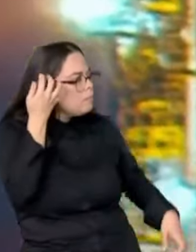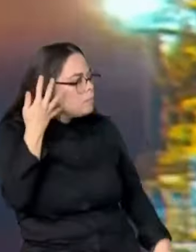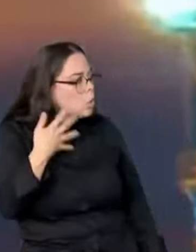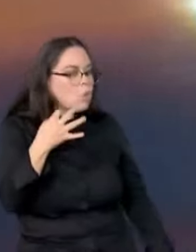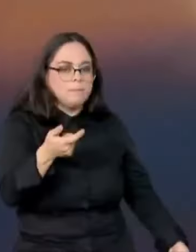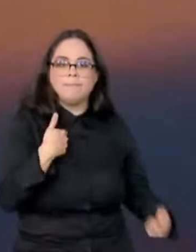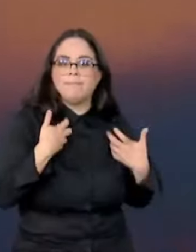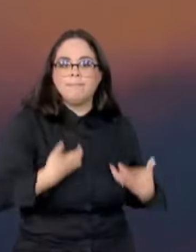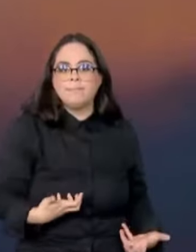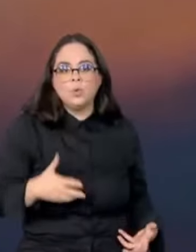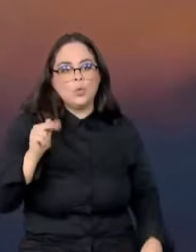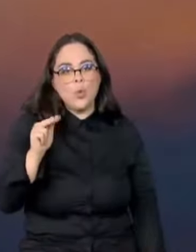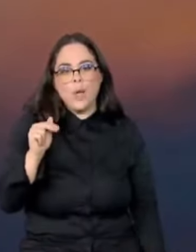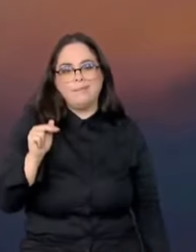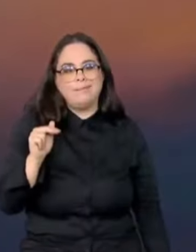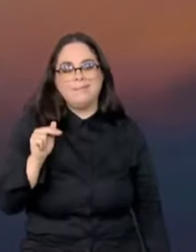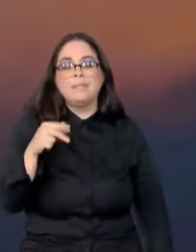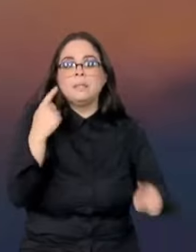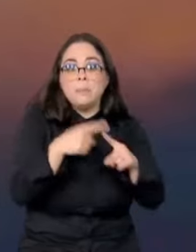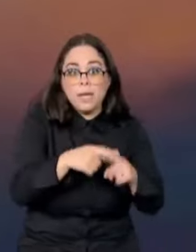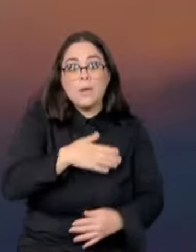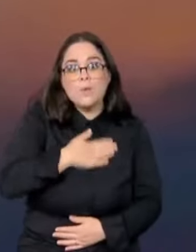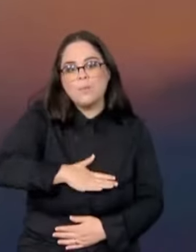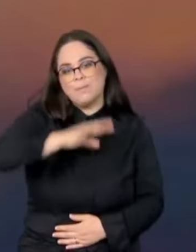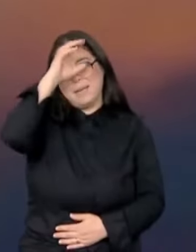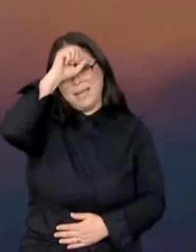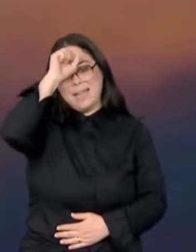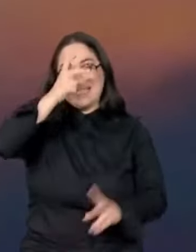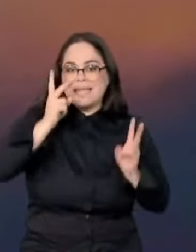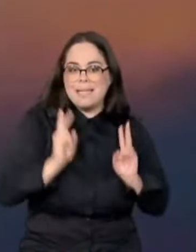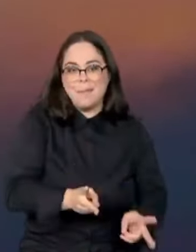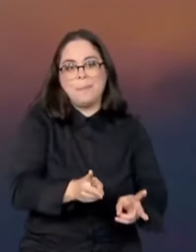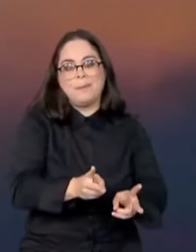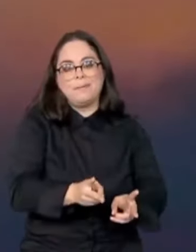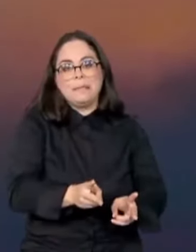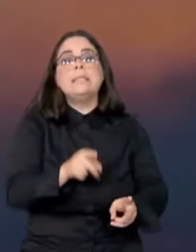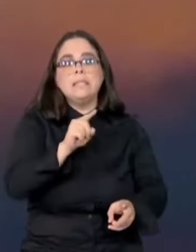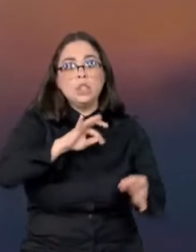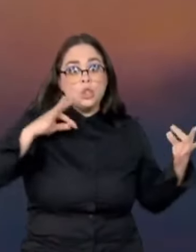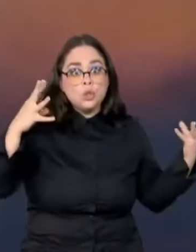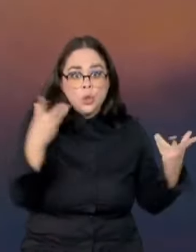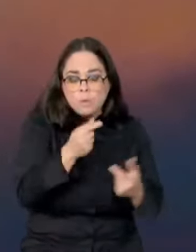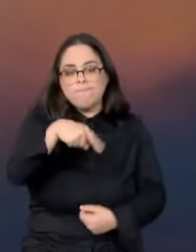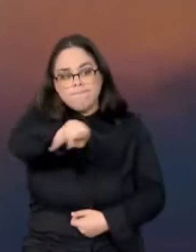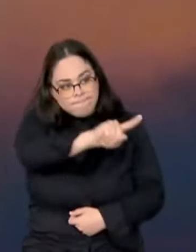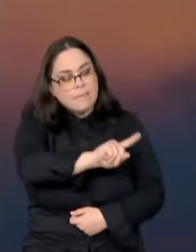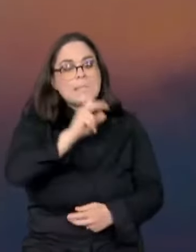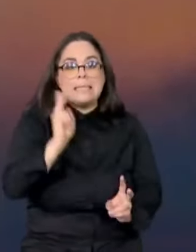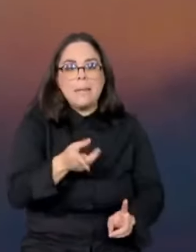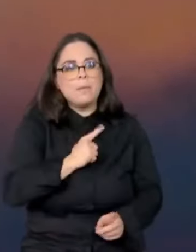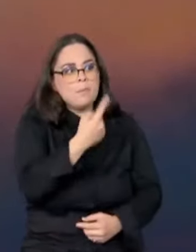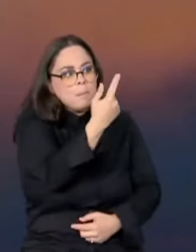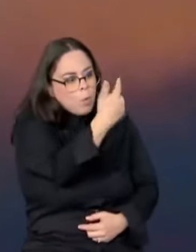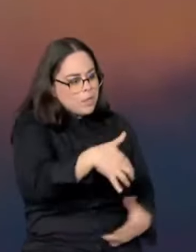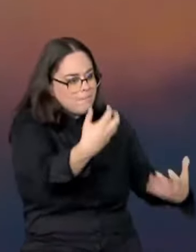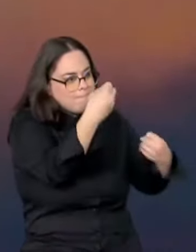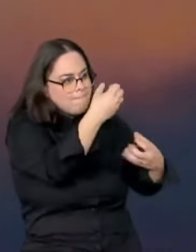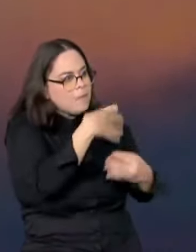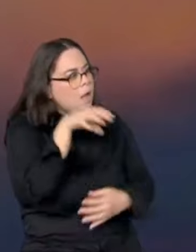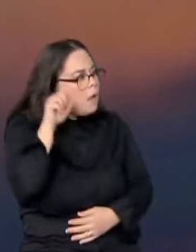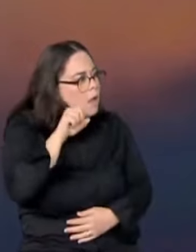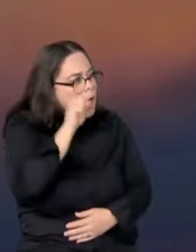não me canso de ouvir, porque eu gosto de aprender. E todo mundo sempre tem uma coisa para ensinar